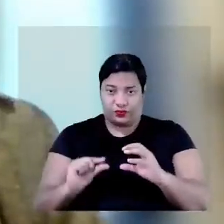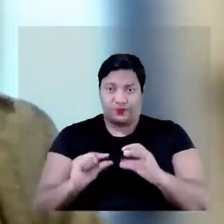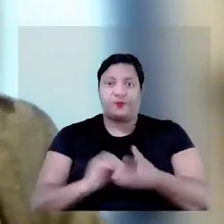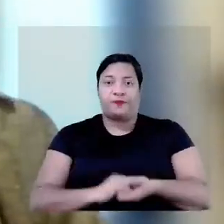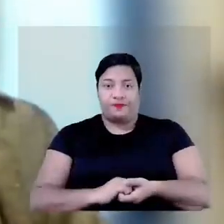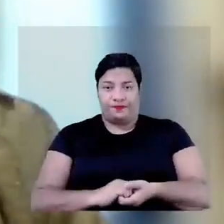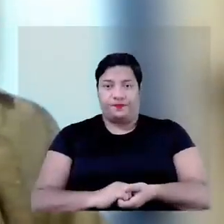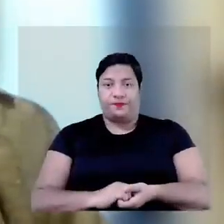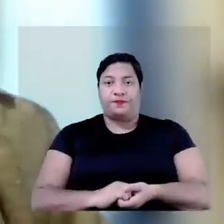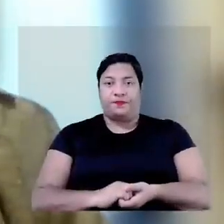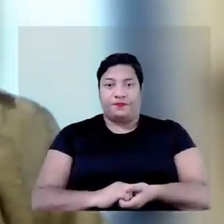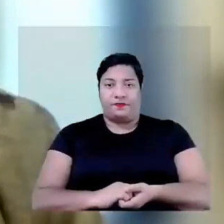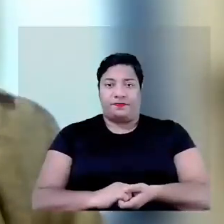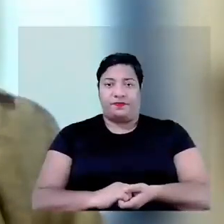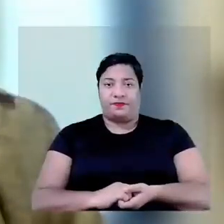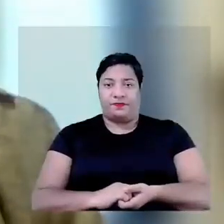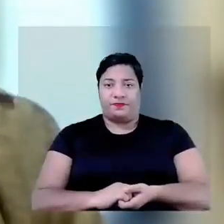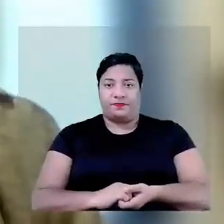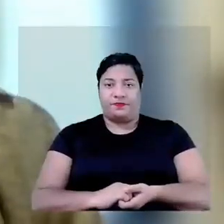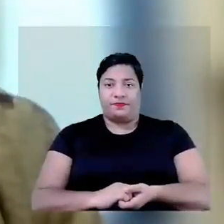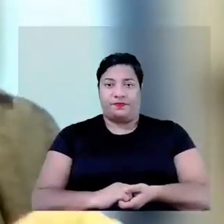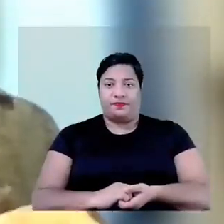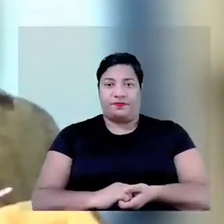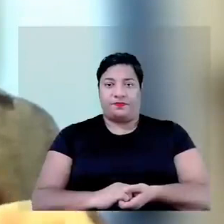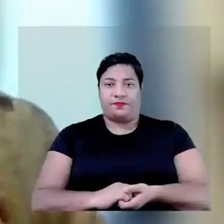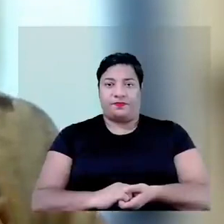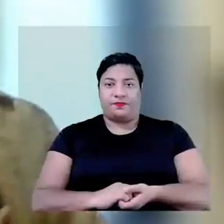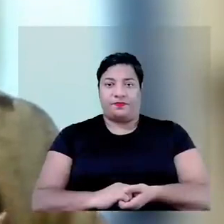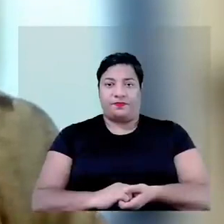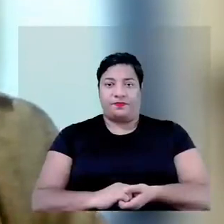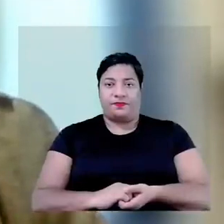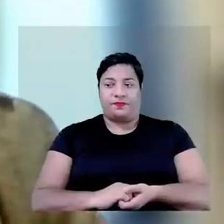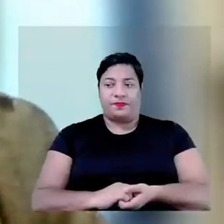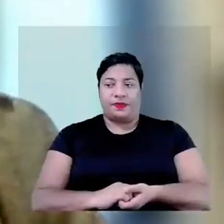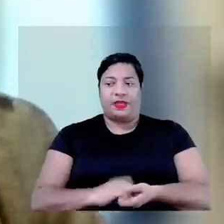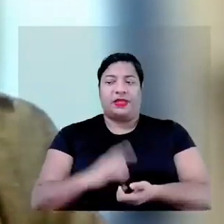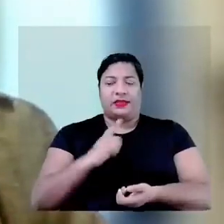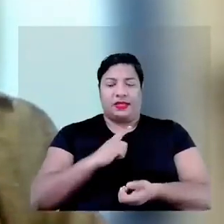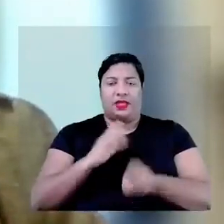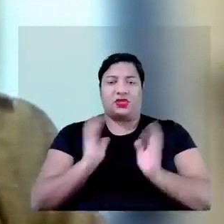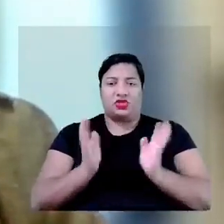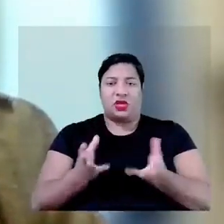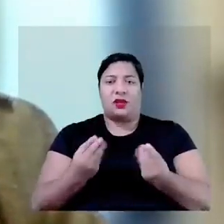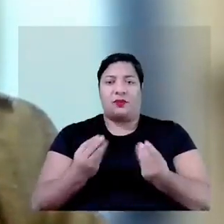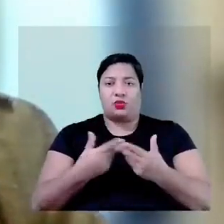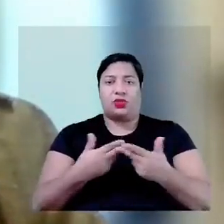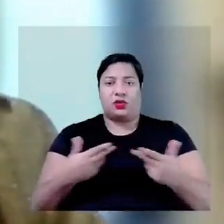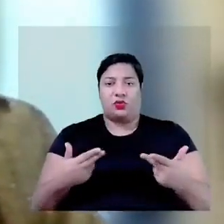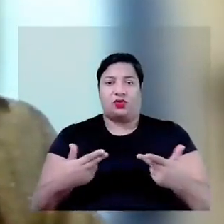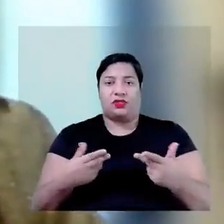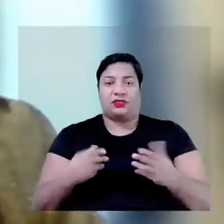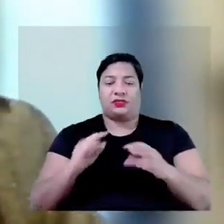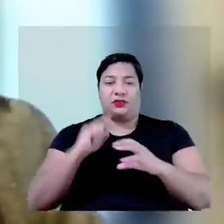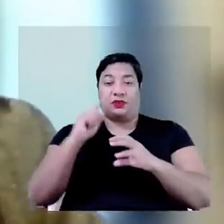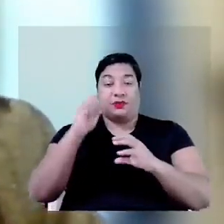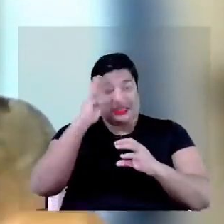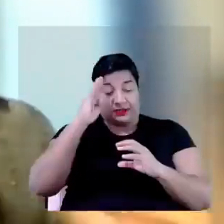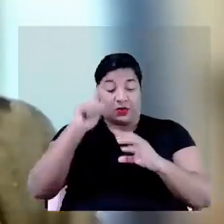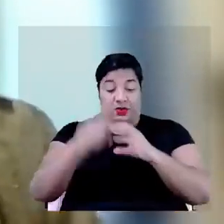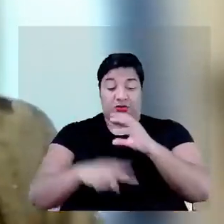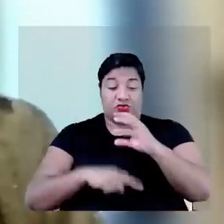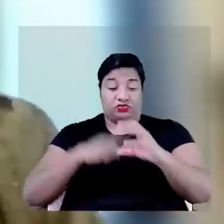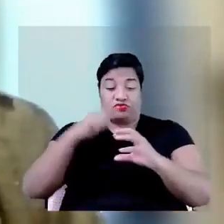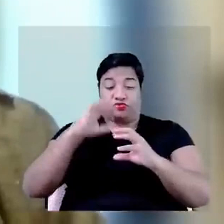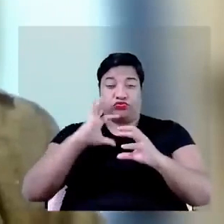e aqui eu vou falar, Laura Lúcia para Vieira Cedeviva, apoiar a secretária do diminuição Verde e das do Meio emissões Ambiente de da gases Prefeitura de de São efeito Paulo. estufa, tá?